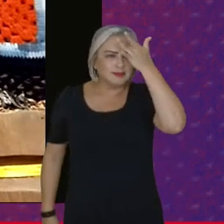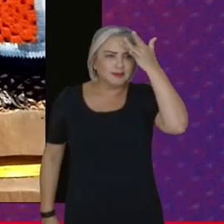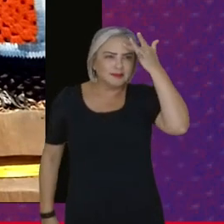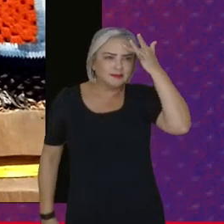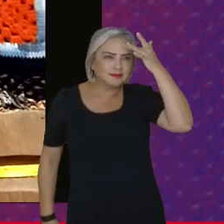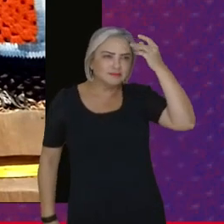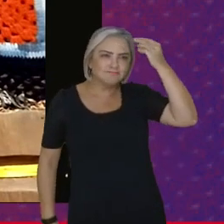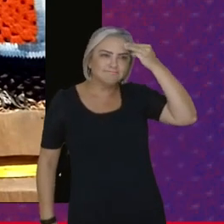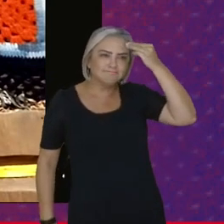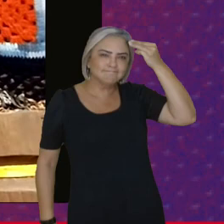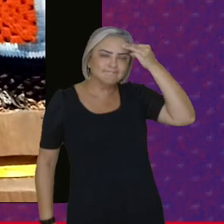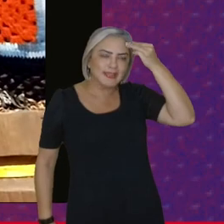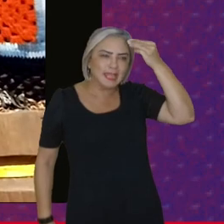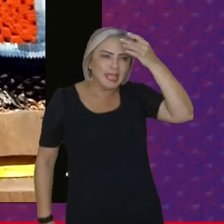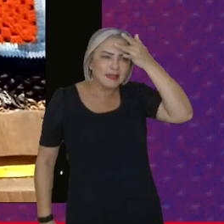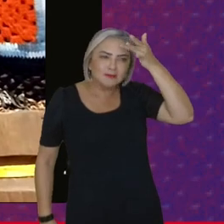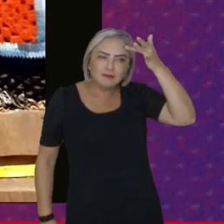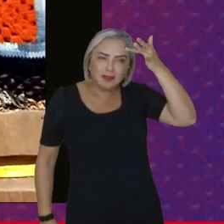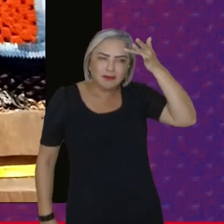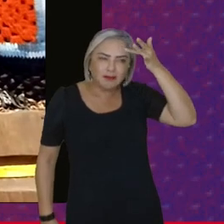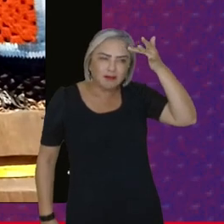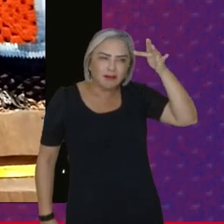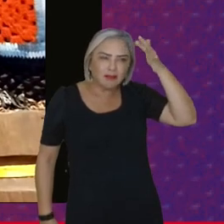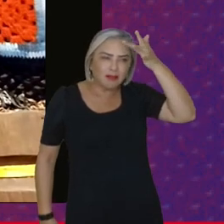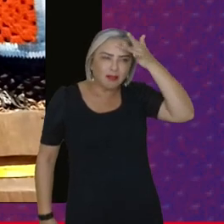né? Adoece mentalmente.